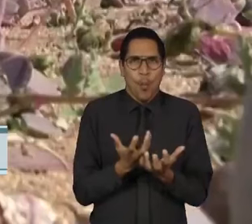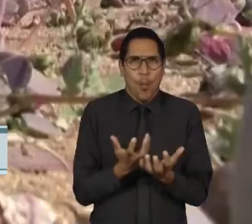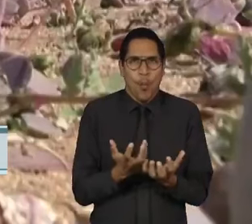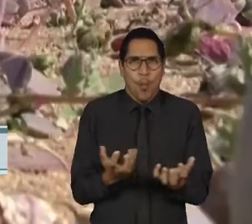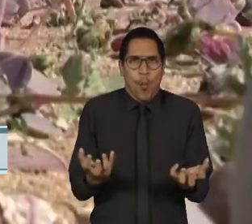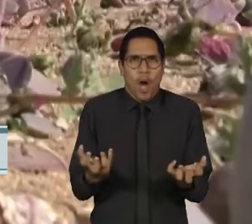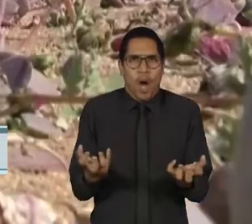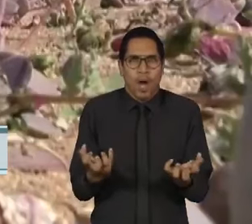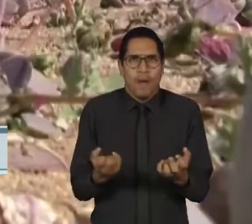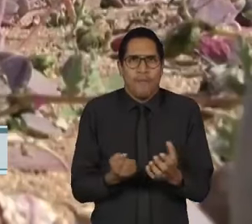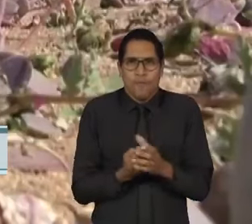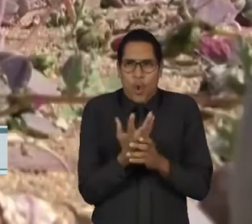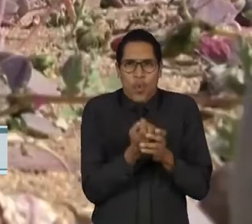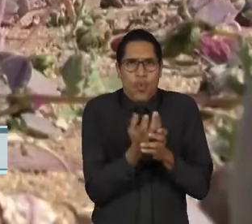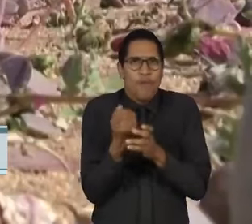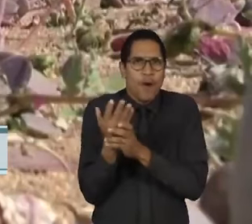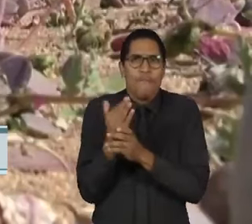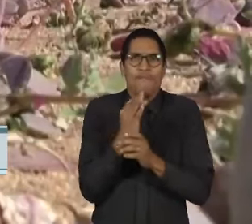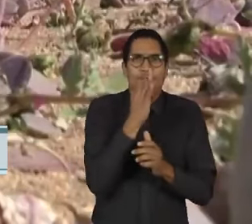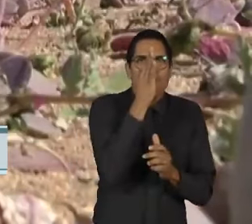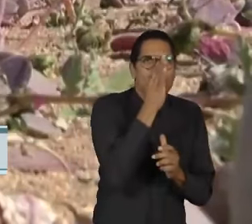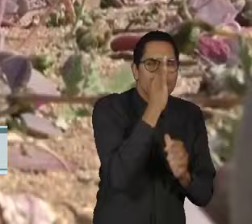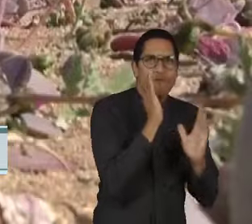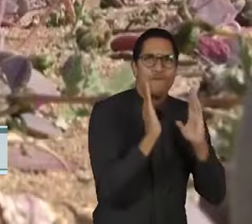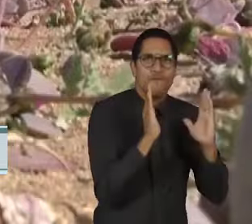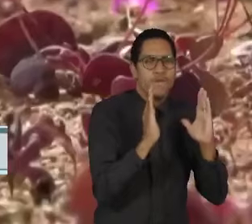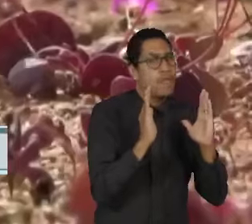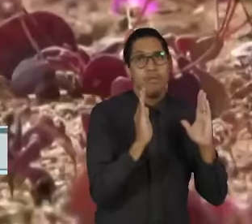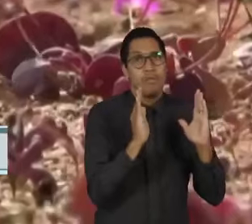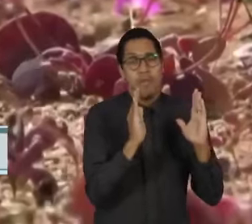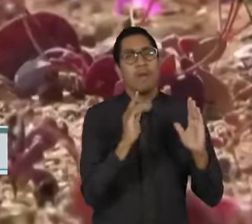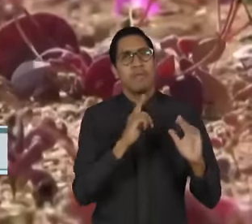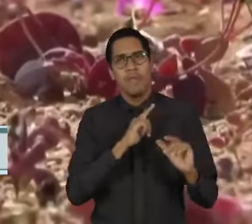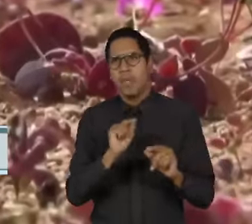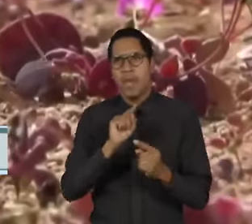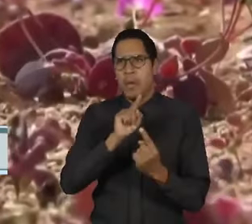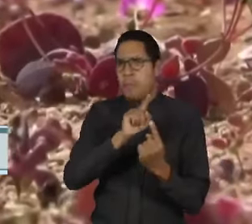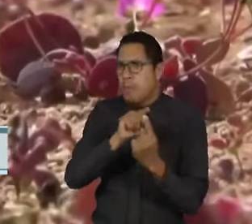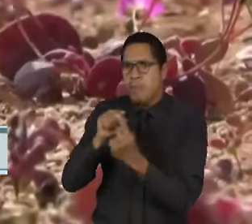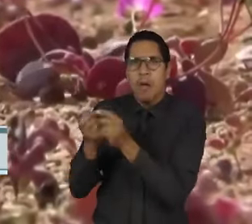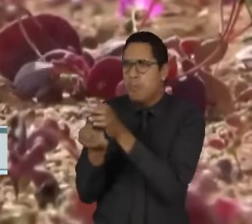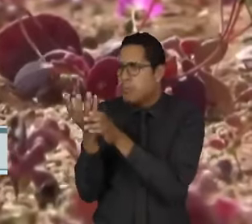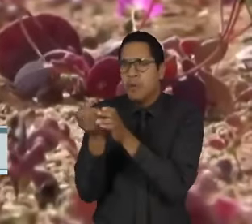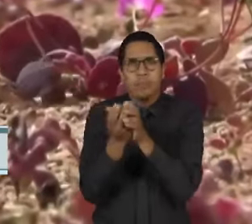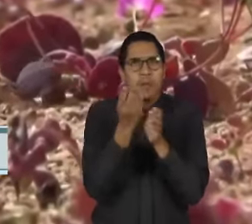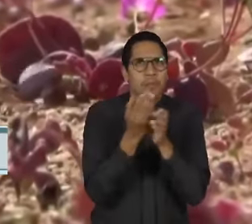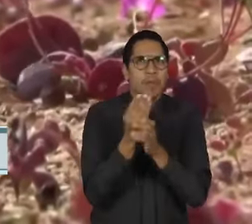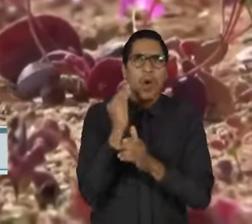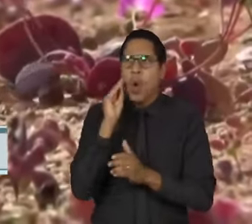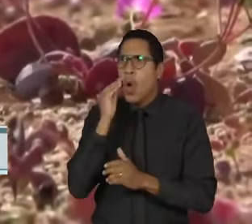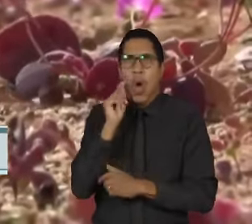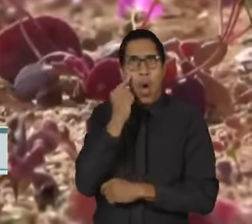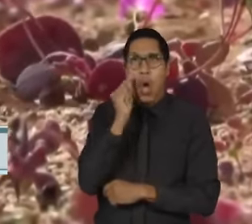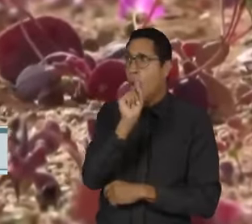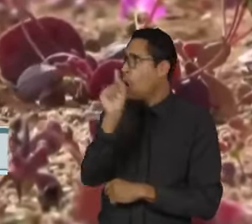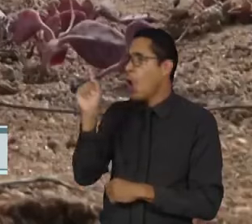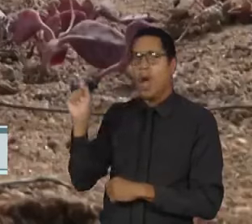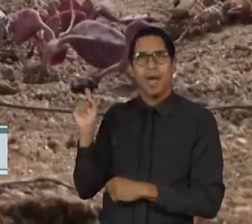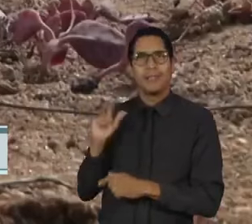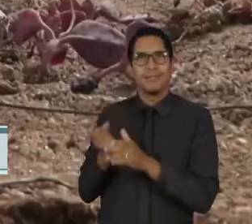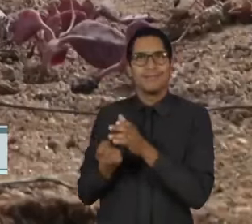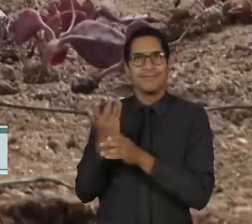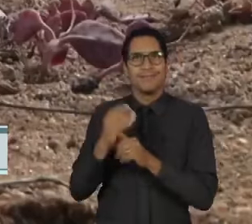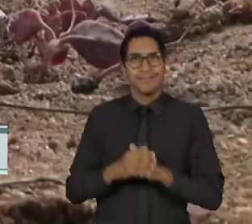florido, que ocorre na primavera e mais de 200 espécies de plantas florescem. Agora, a